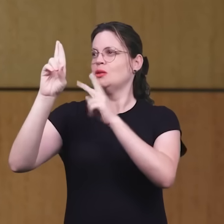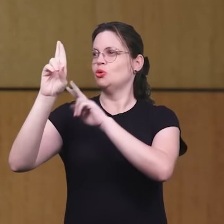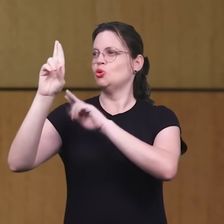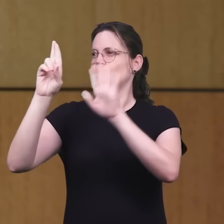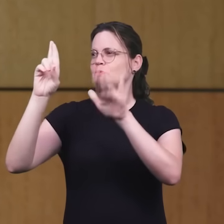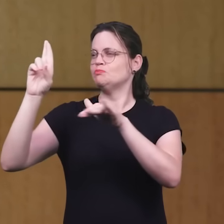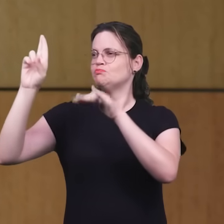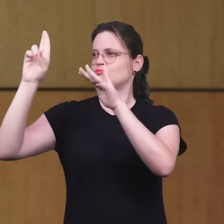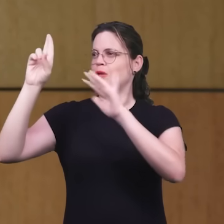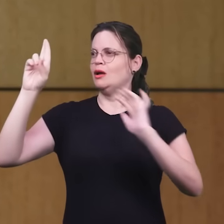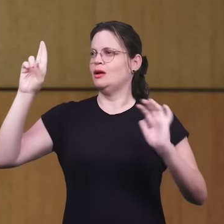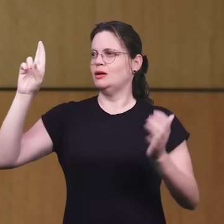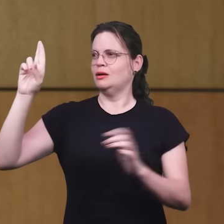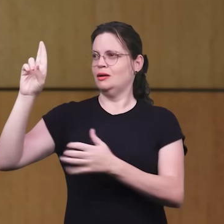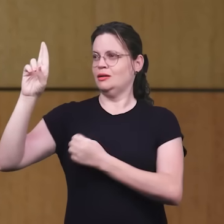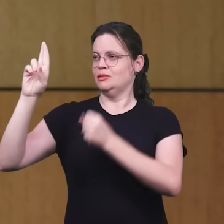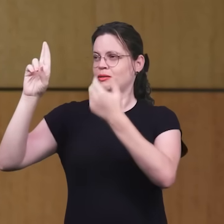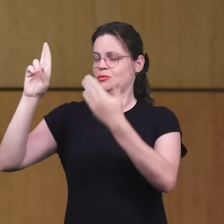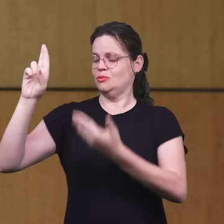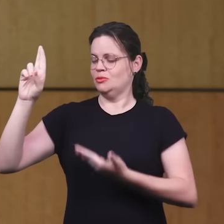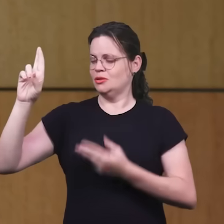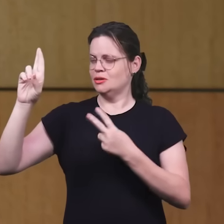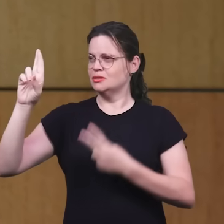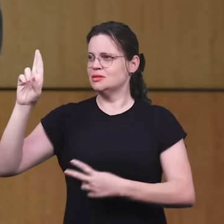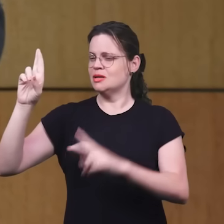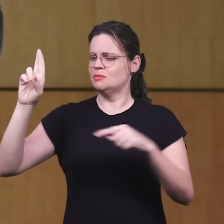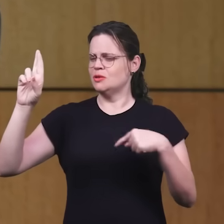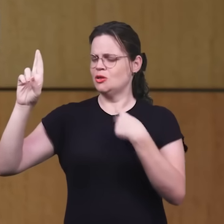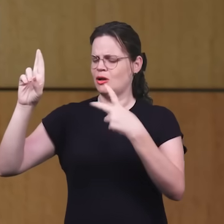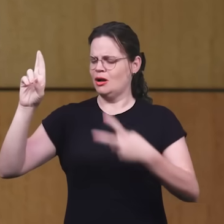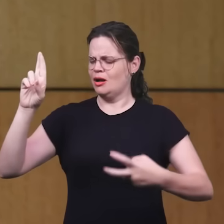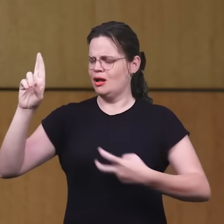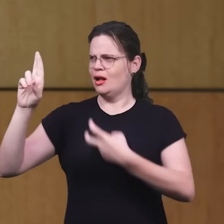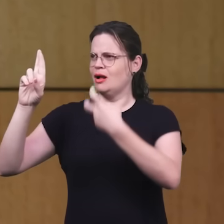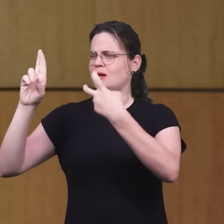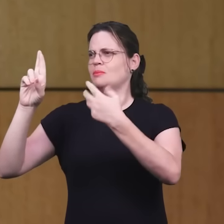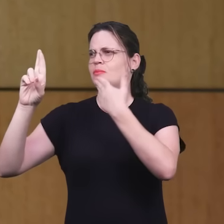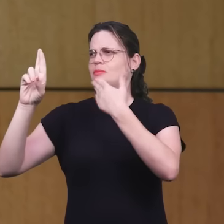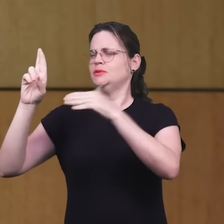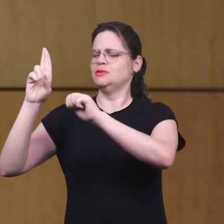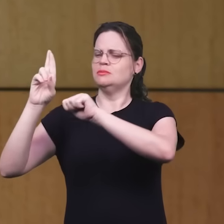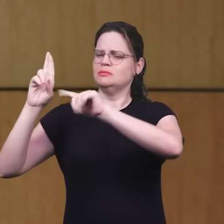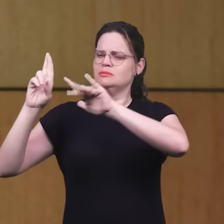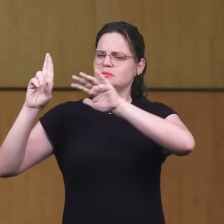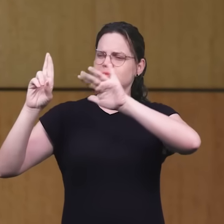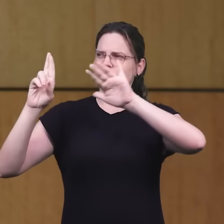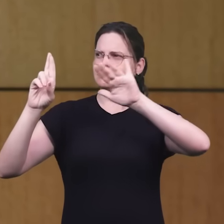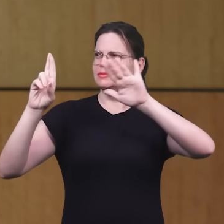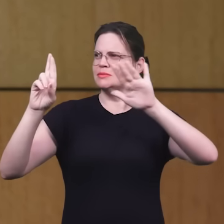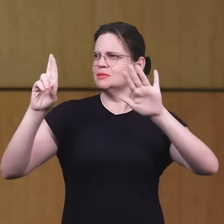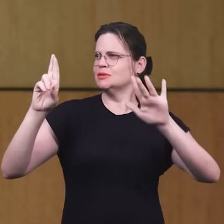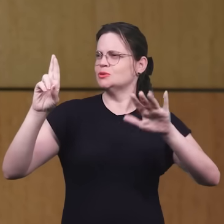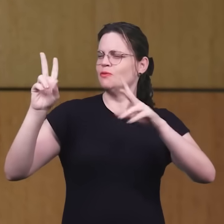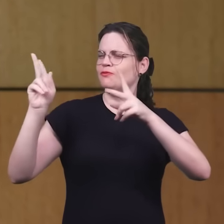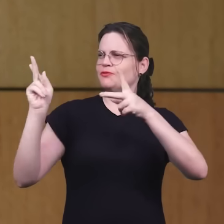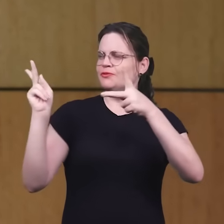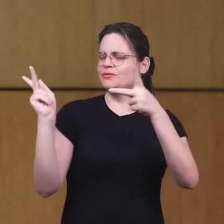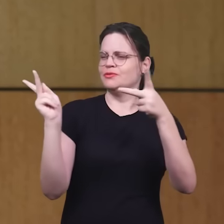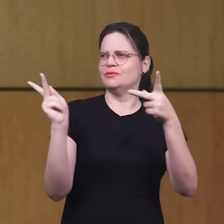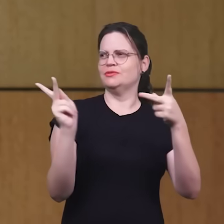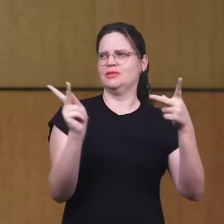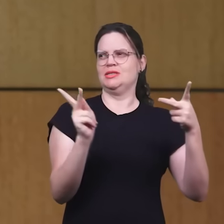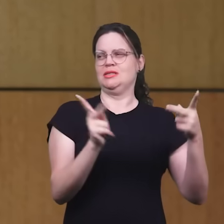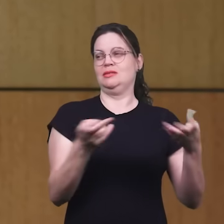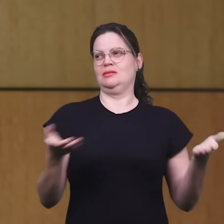adorado, aonde o Teu nome, ó Deus, é invocado, nós suplicamos para que o Senhor possa estar visitando